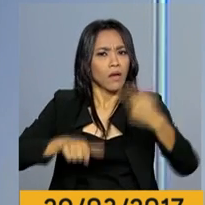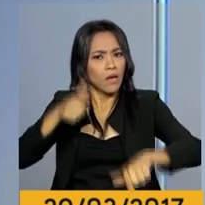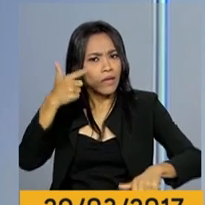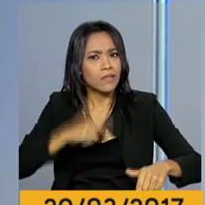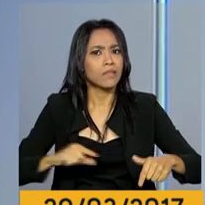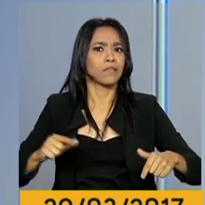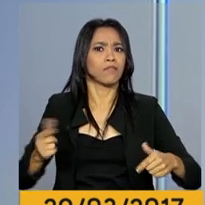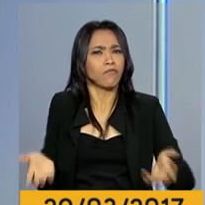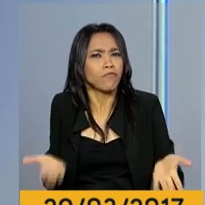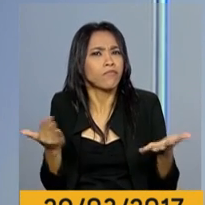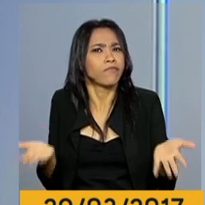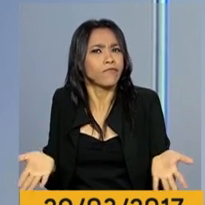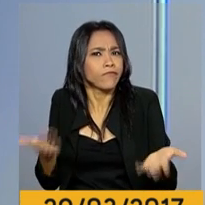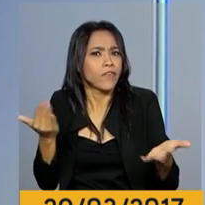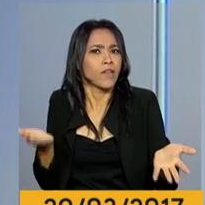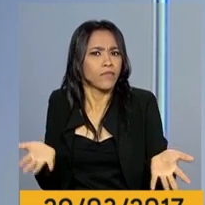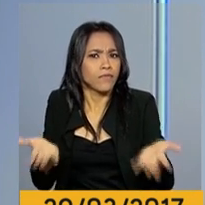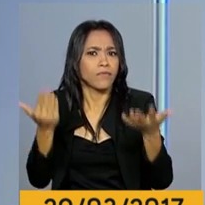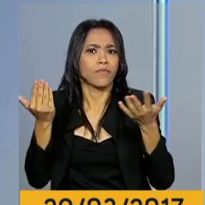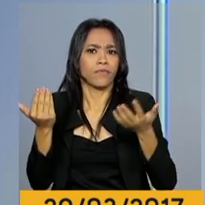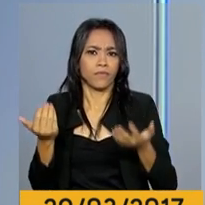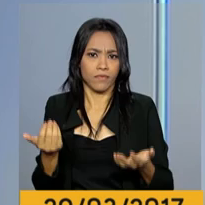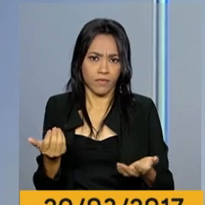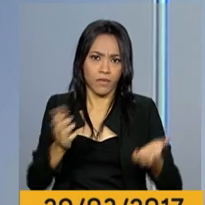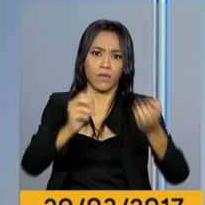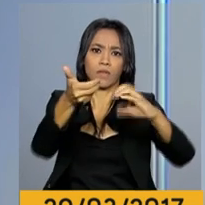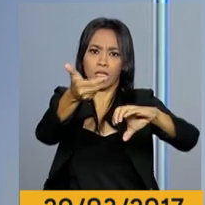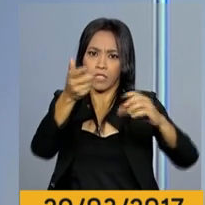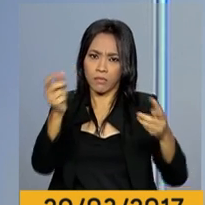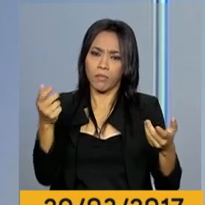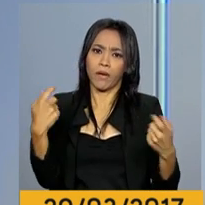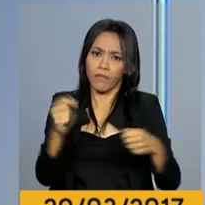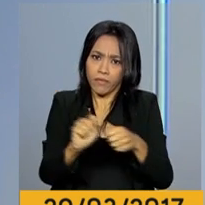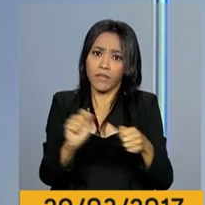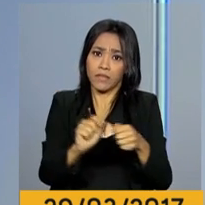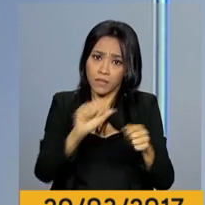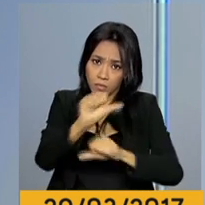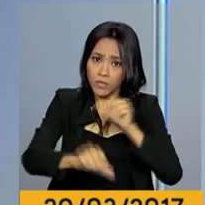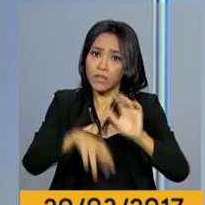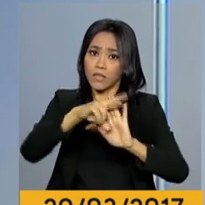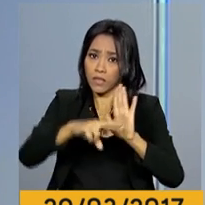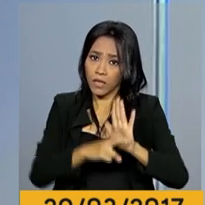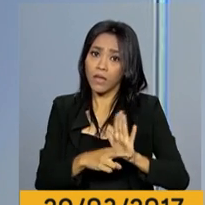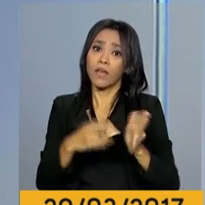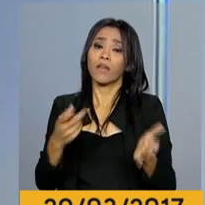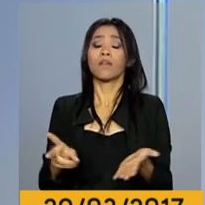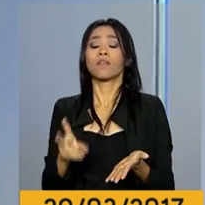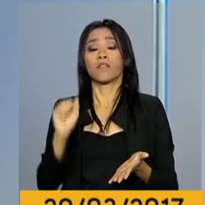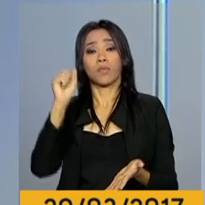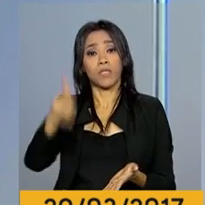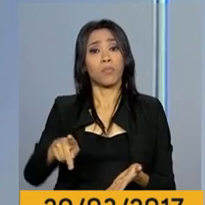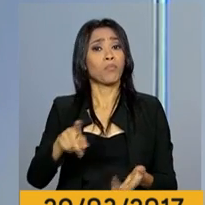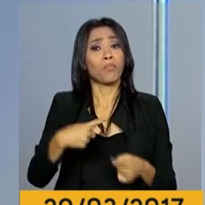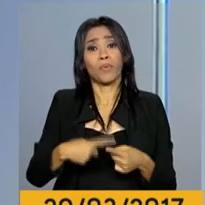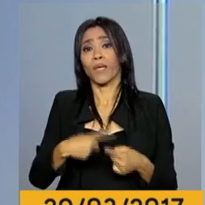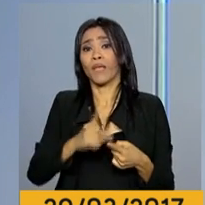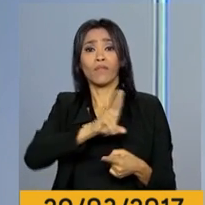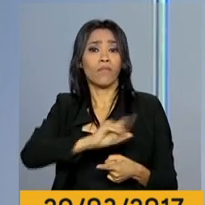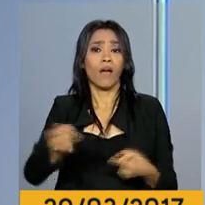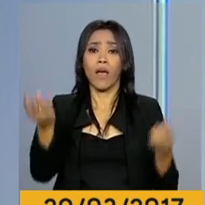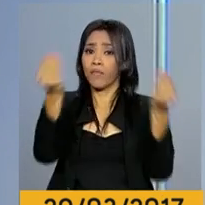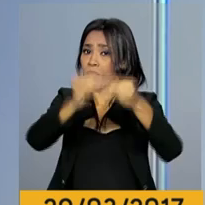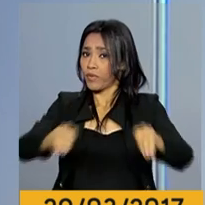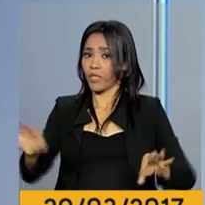entusiasmadas a façamos esta reforma previdenciária que não vai prejudicar ninguém há um outro fato que estão os trabalhadores